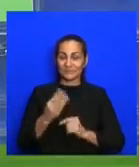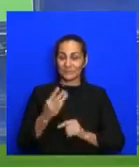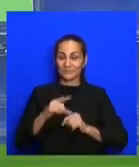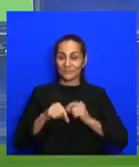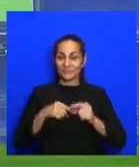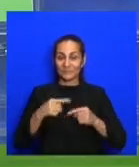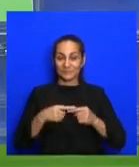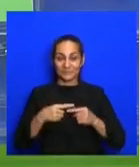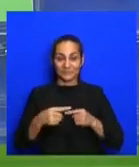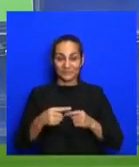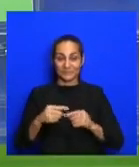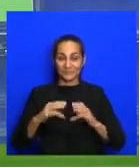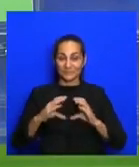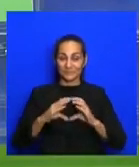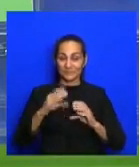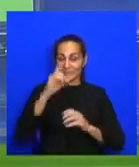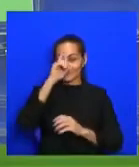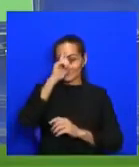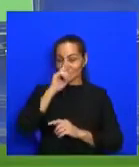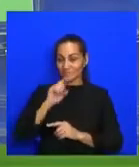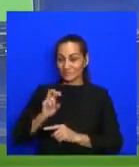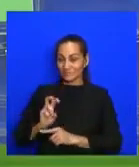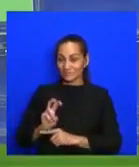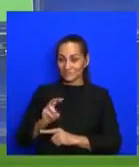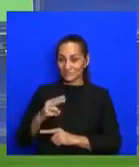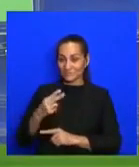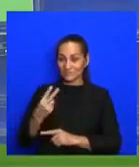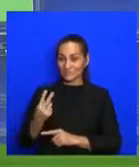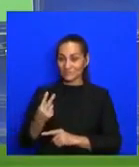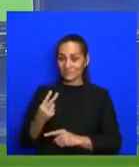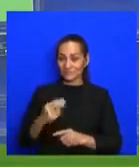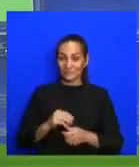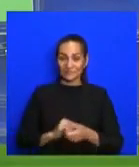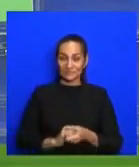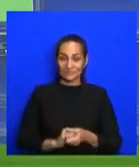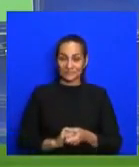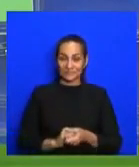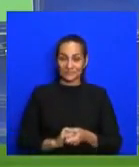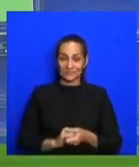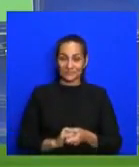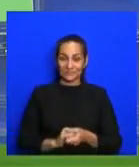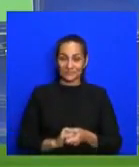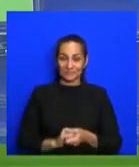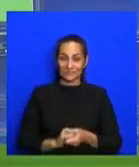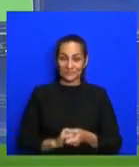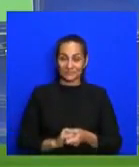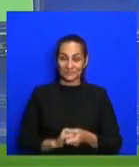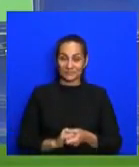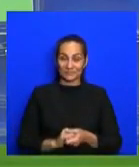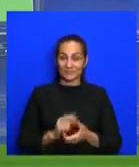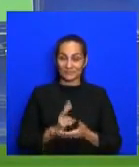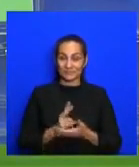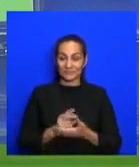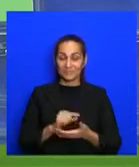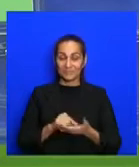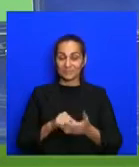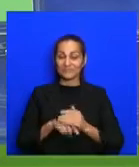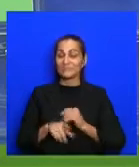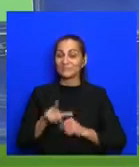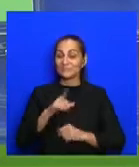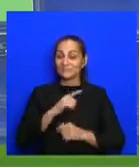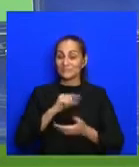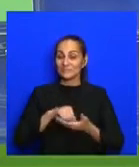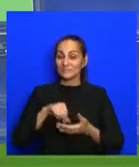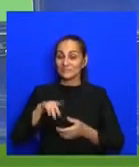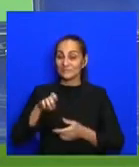3 sorteios semanais. Bola amarela, 52. Amarela, número 52. Na sequência da Lotomania